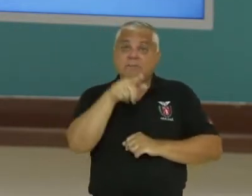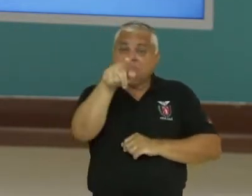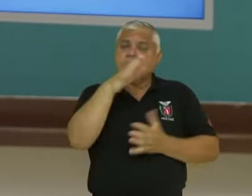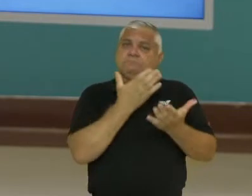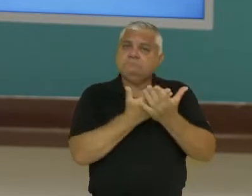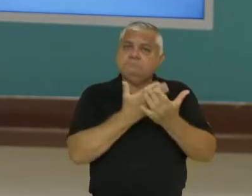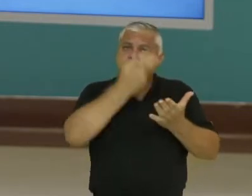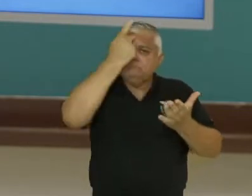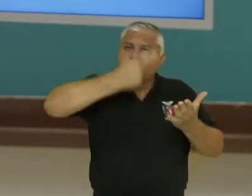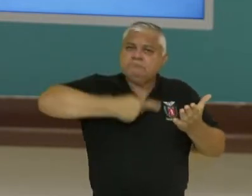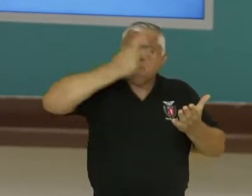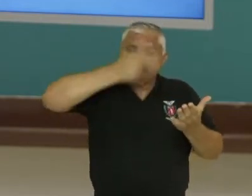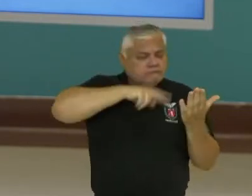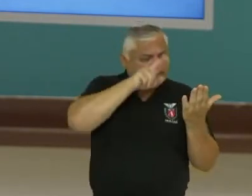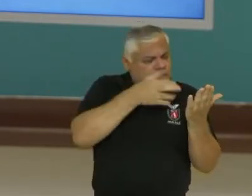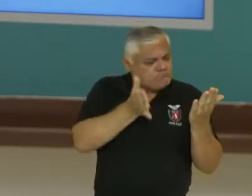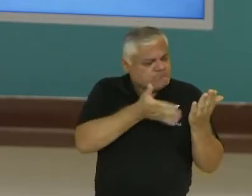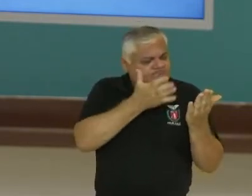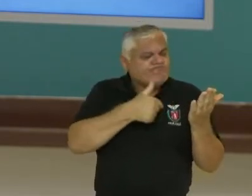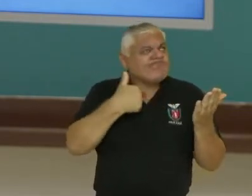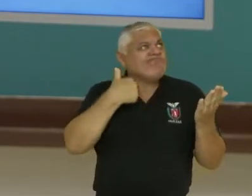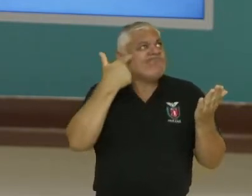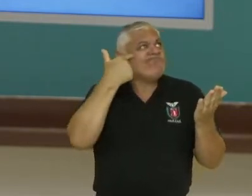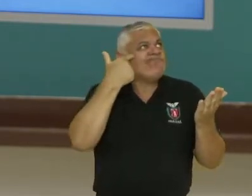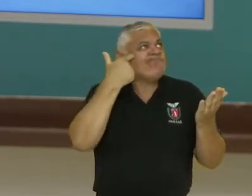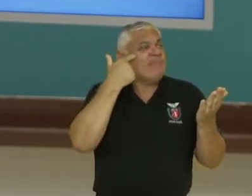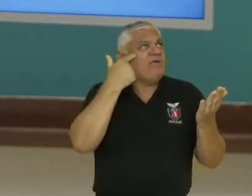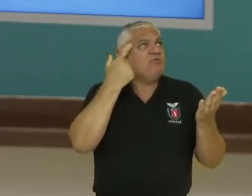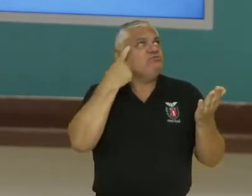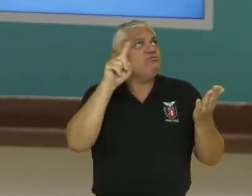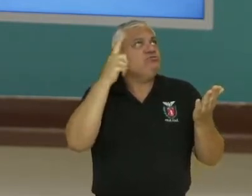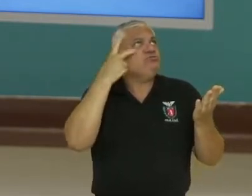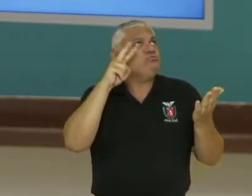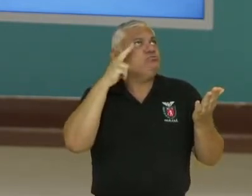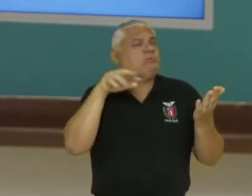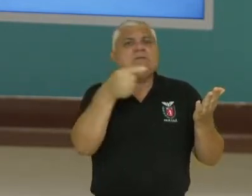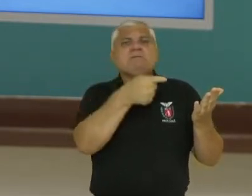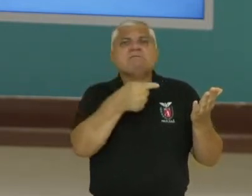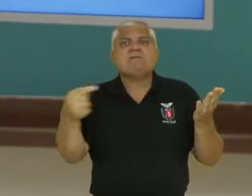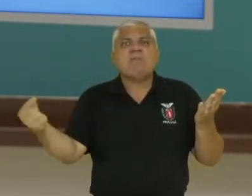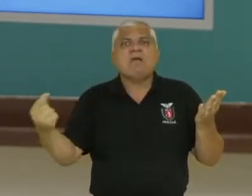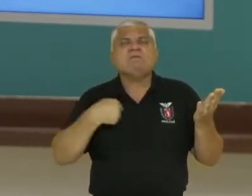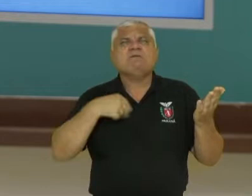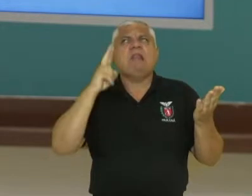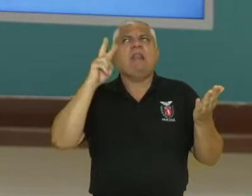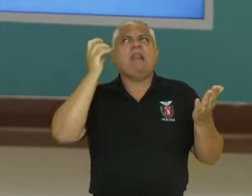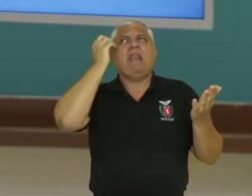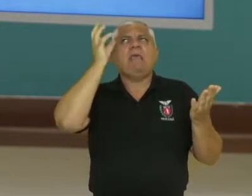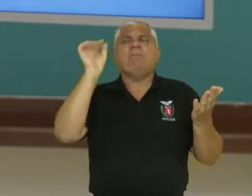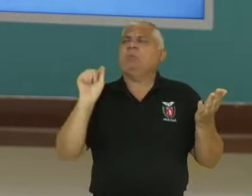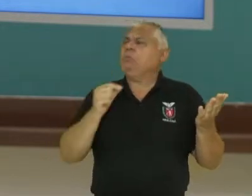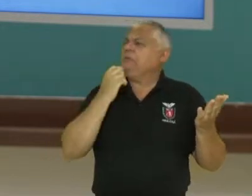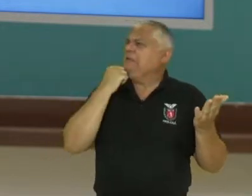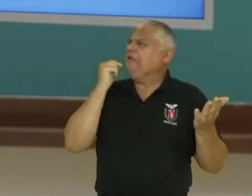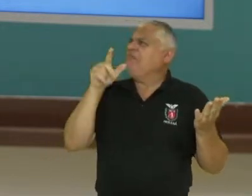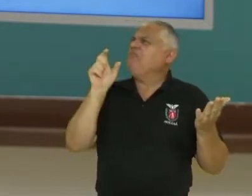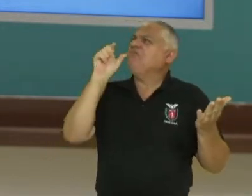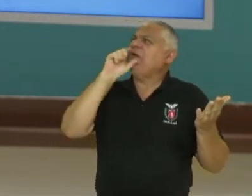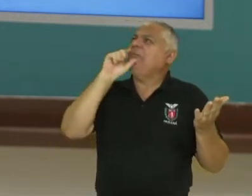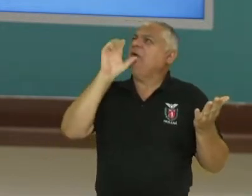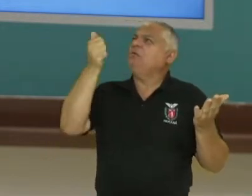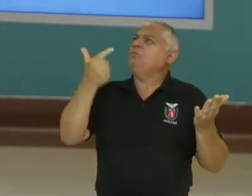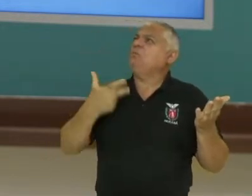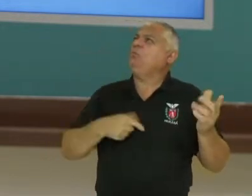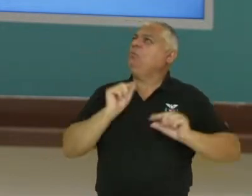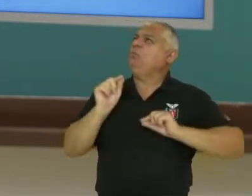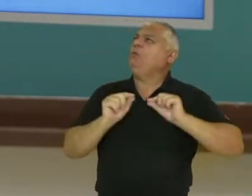estudos. Já pensou? Passa alguns dias, algumas semanas e você tem que lembrar: o que o Fabiano falou mesmo sobre